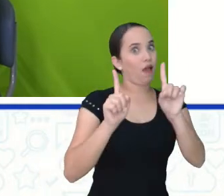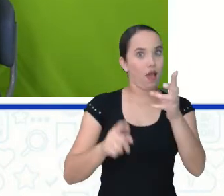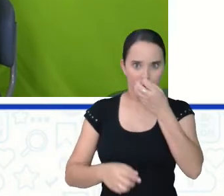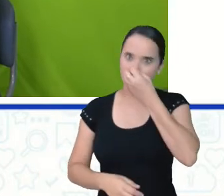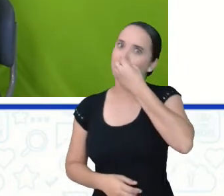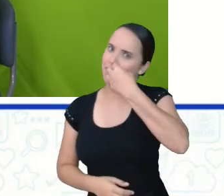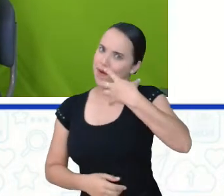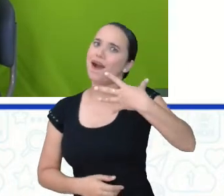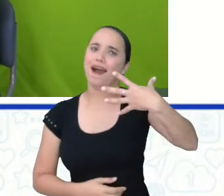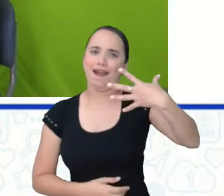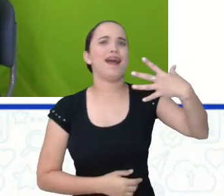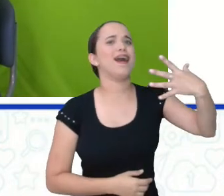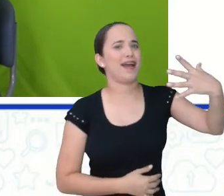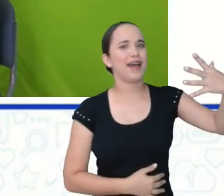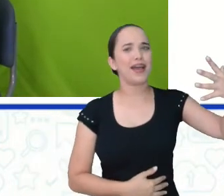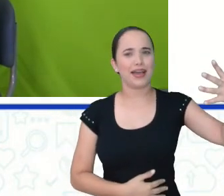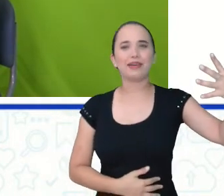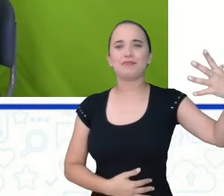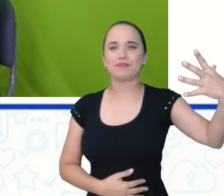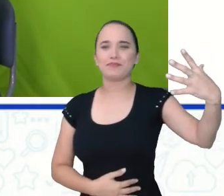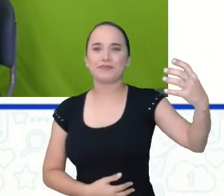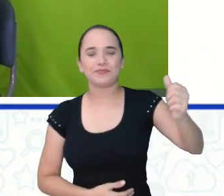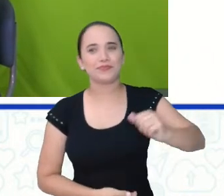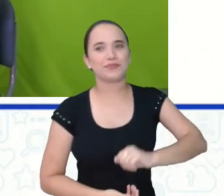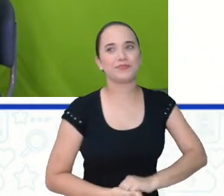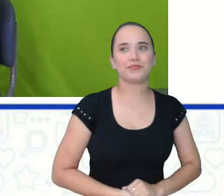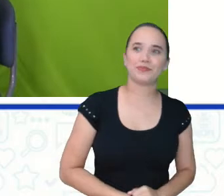Mas que seja boa.